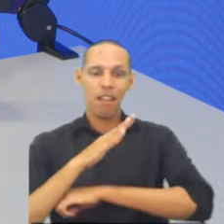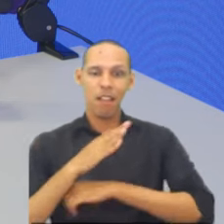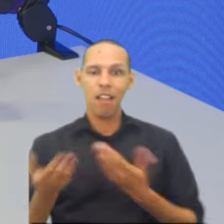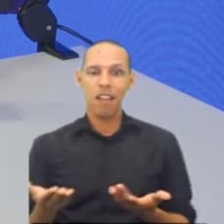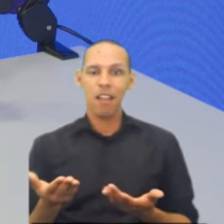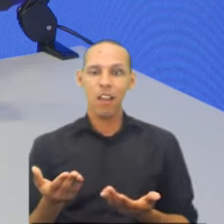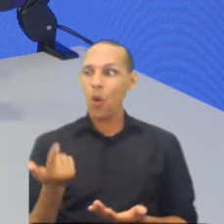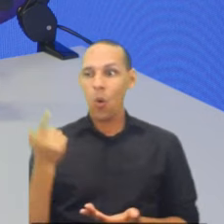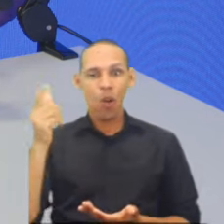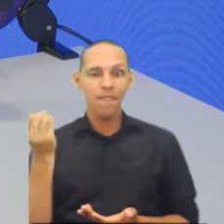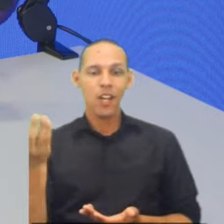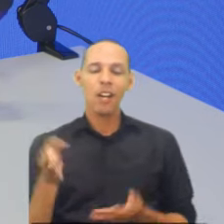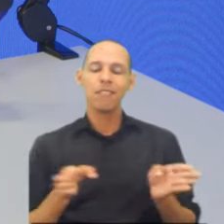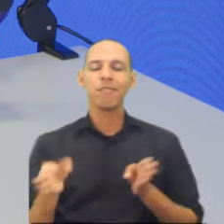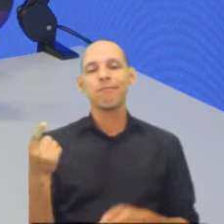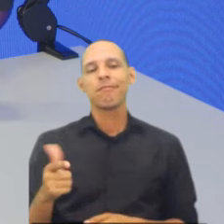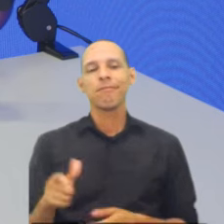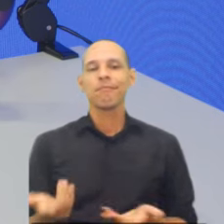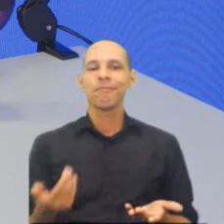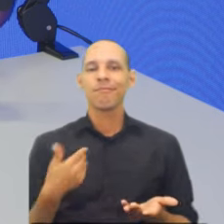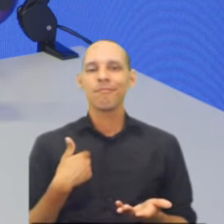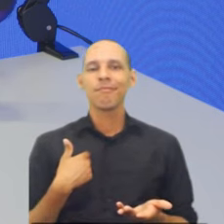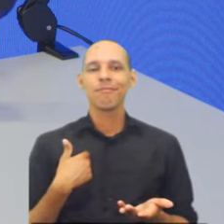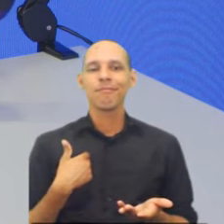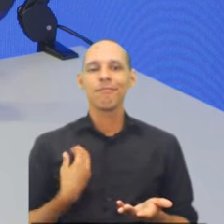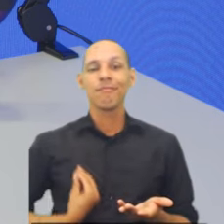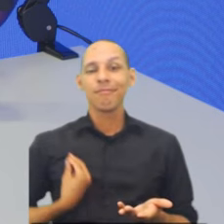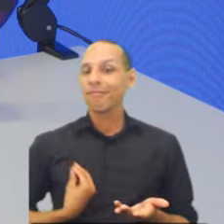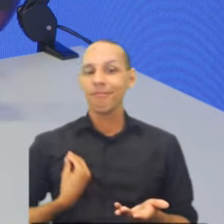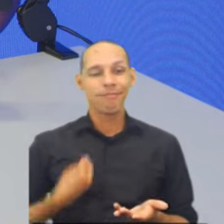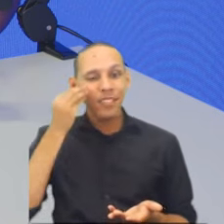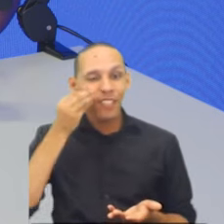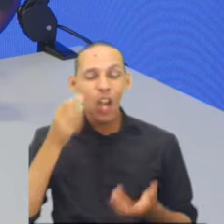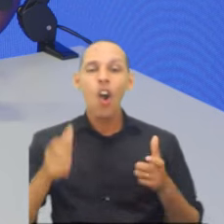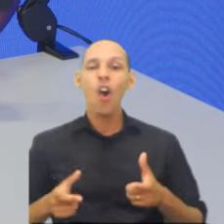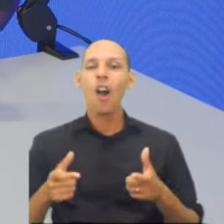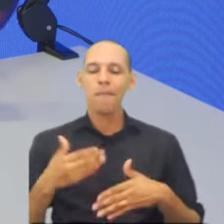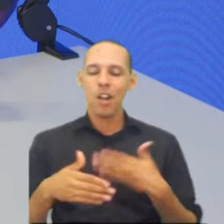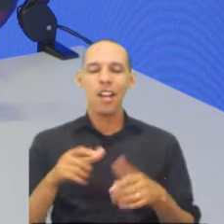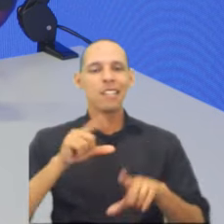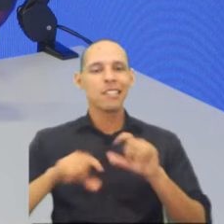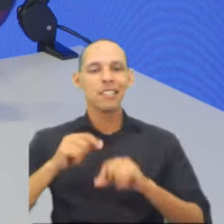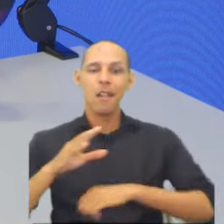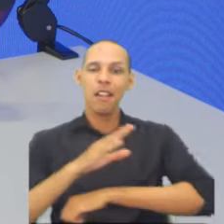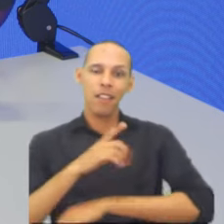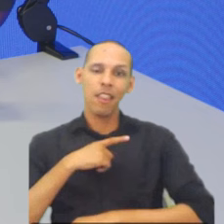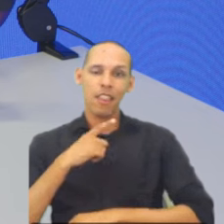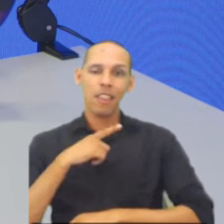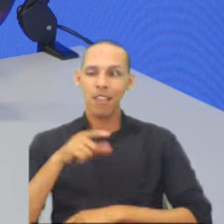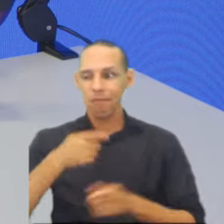plataforma nas plataformas pré-existentes não tinha acessibilidade eu passo com isso no no processo de seleção eu tenho